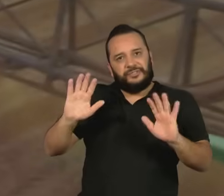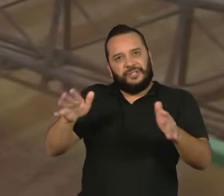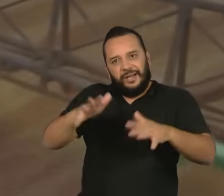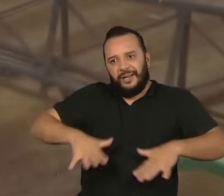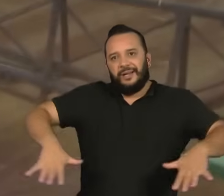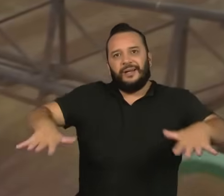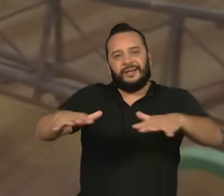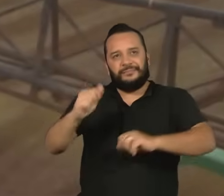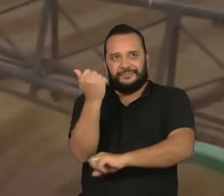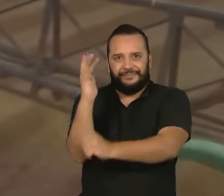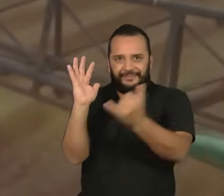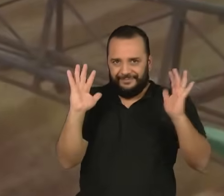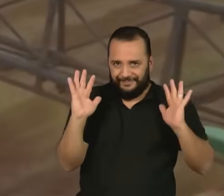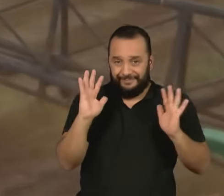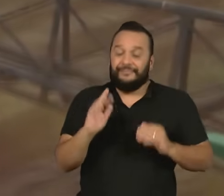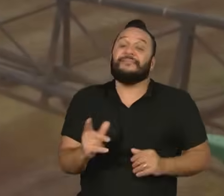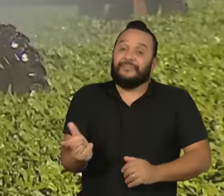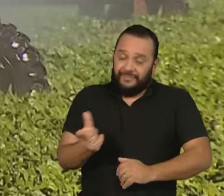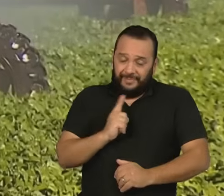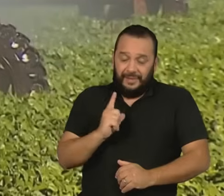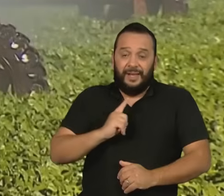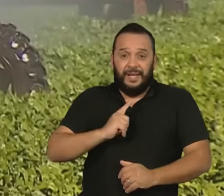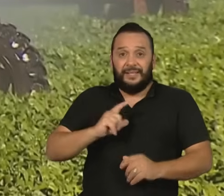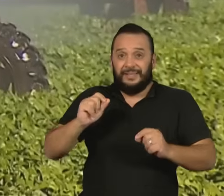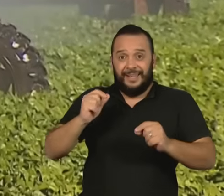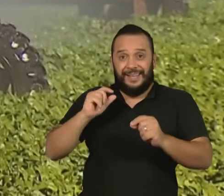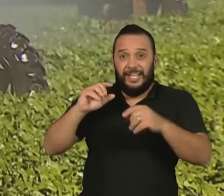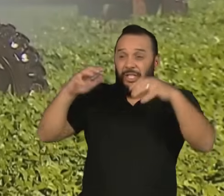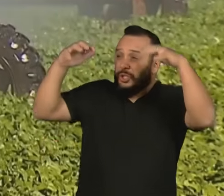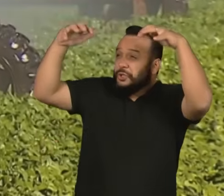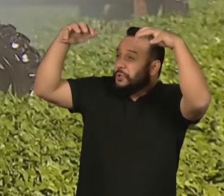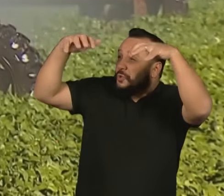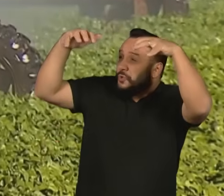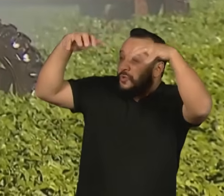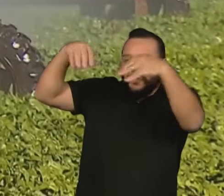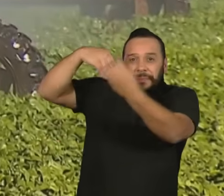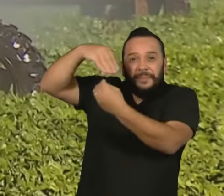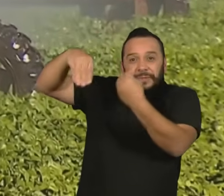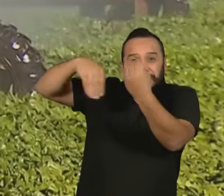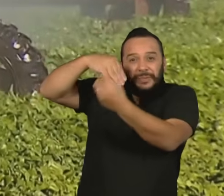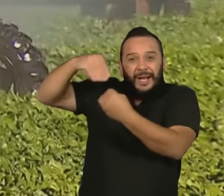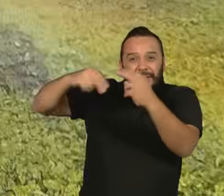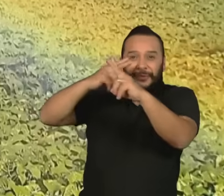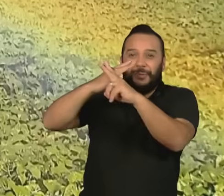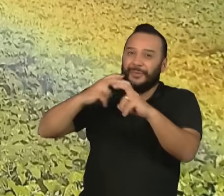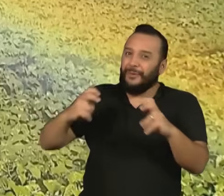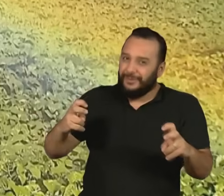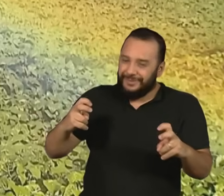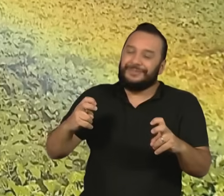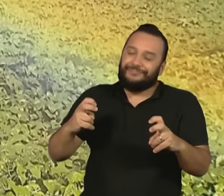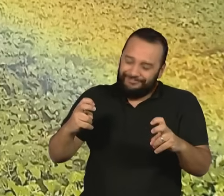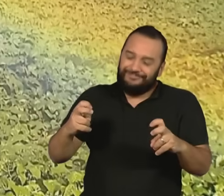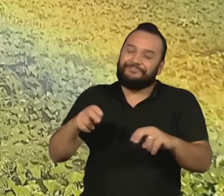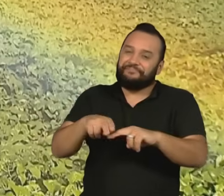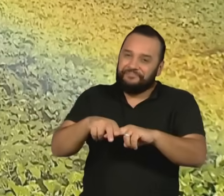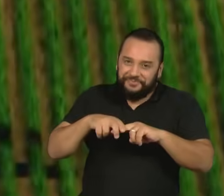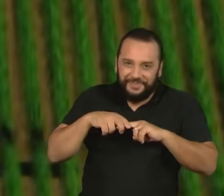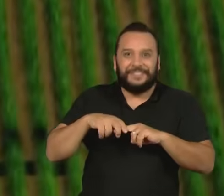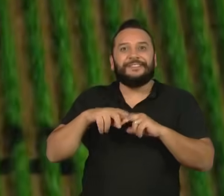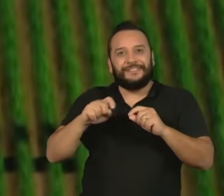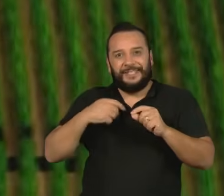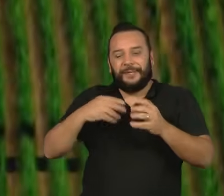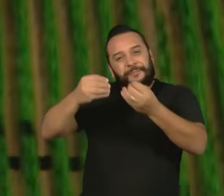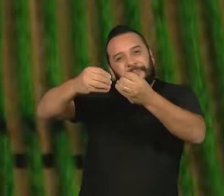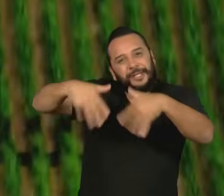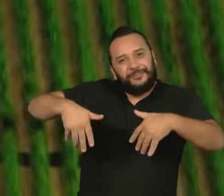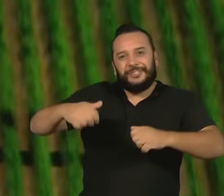ambientais. A presença deles na água de chuva é mais um elemento que corrobora com a extensão da contaminação